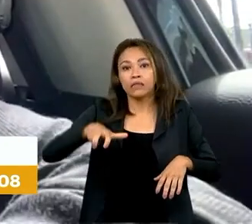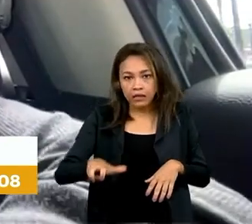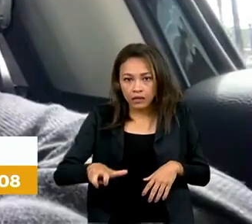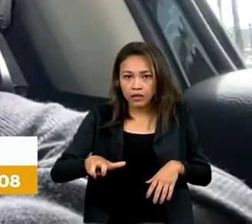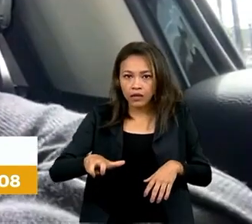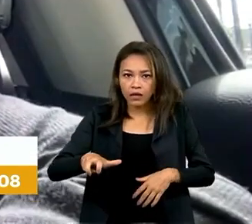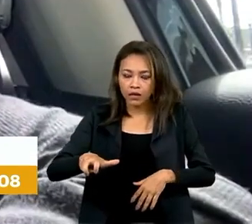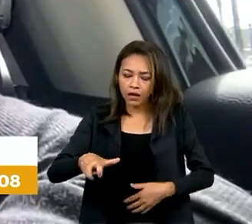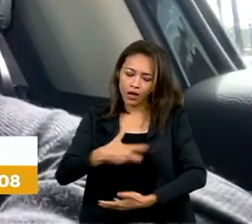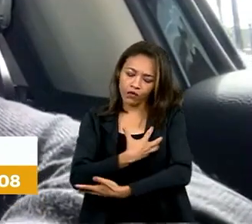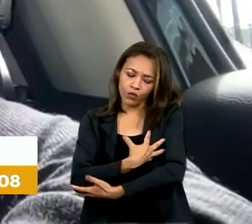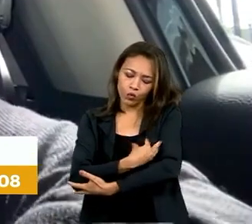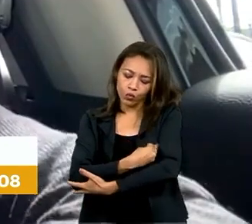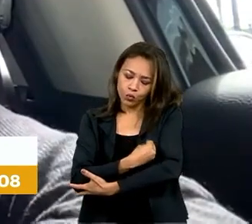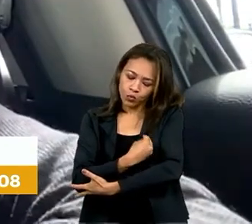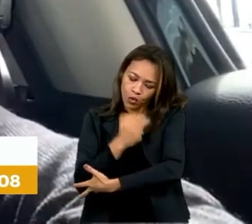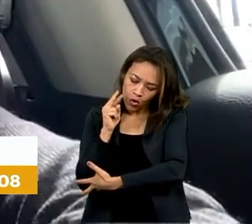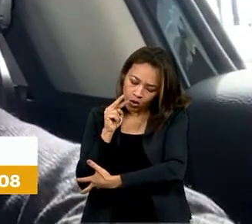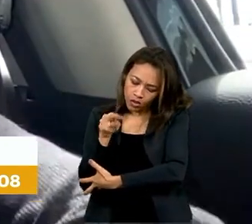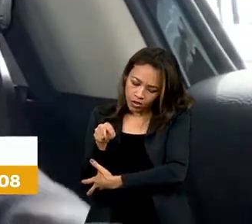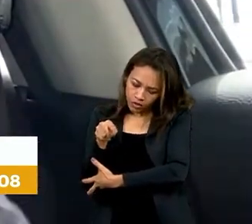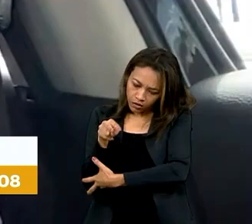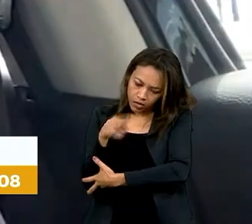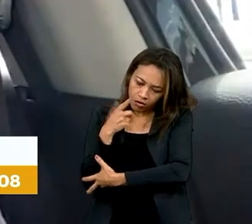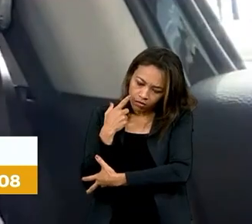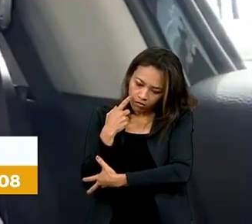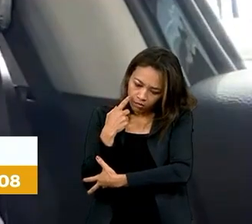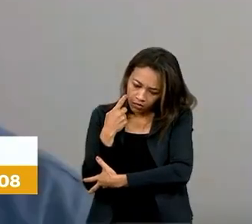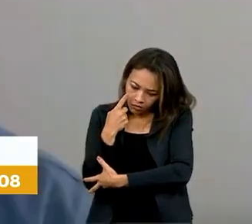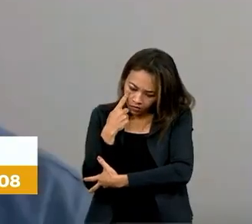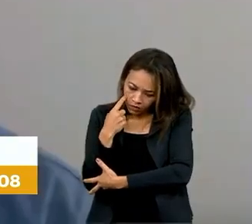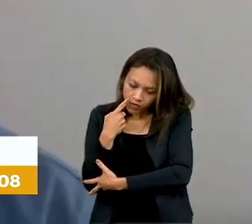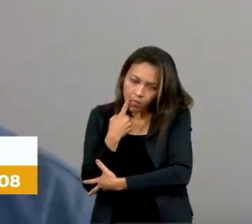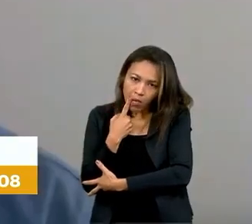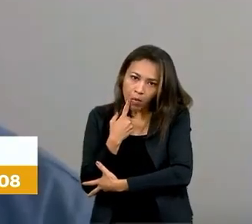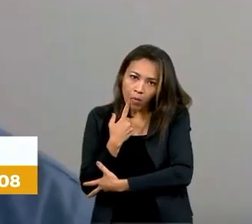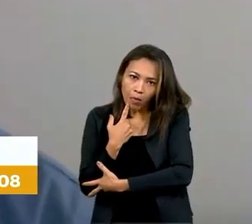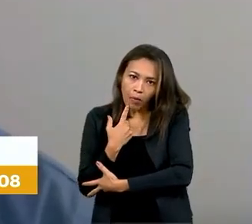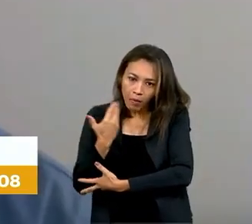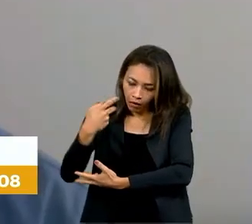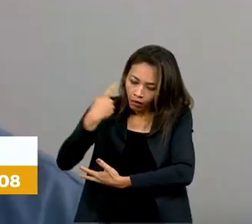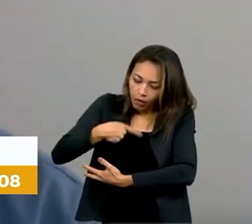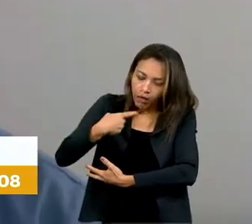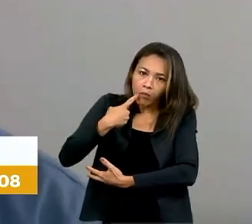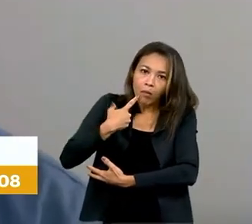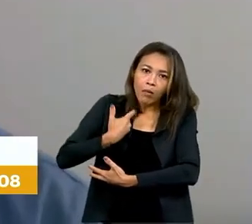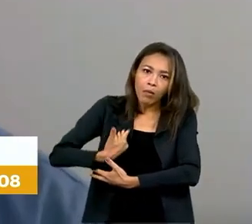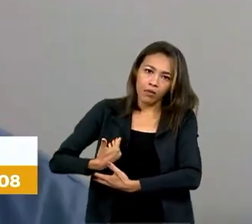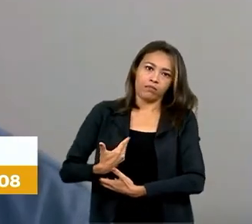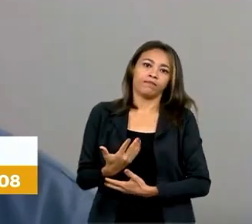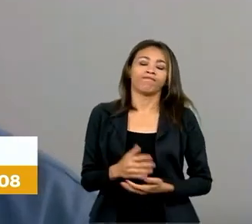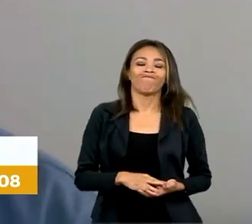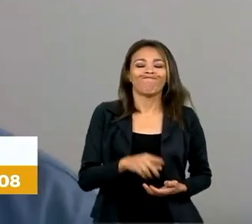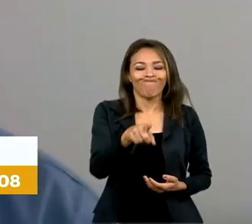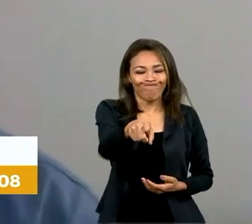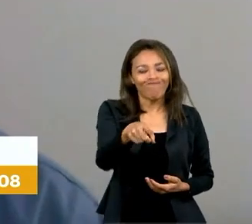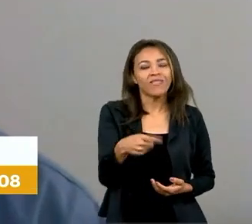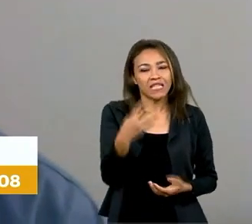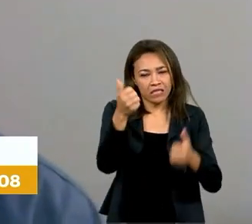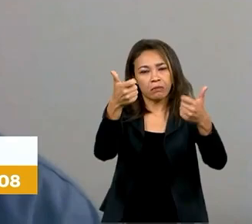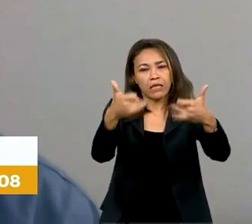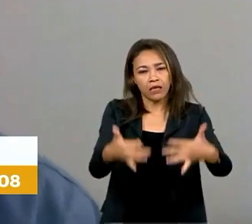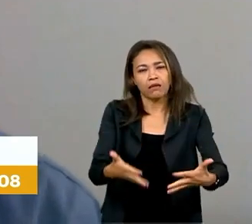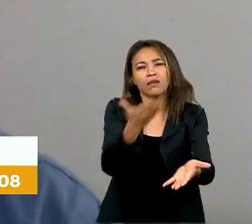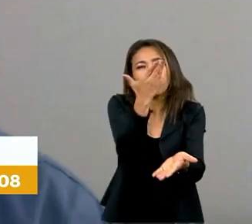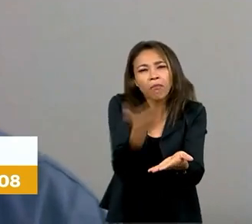fui amamentar ela assim, olhando para ela e comecei a babar no rostinho dela. A pessoa, de repente, perde a força de um lado